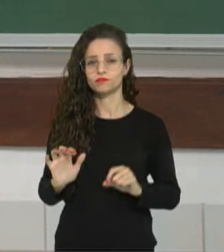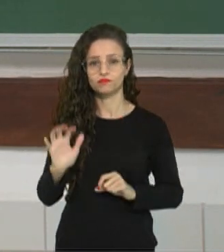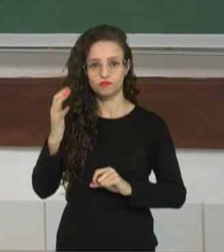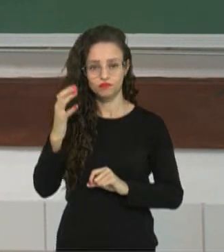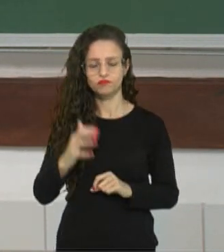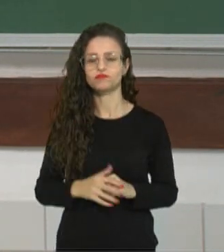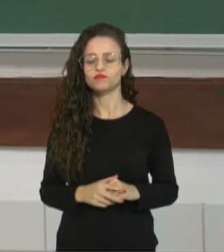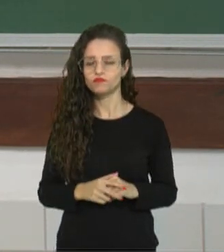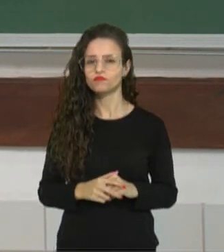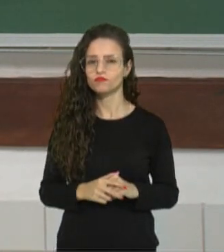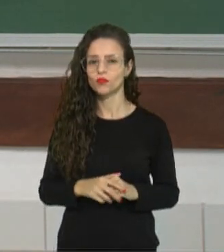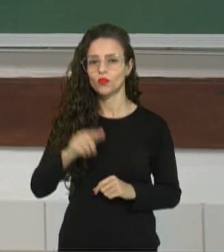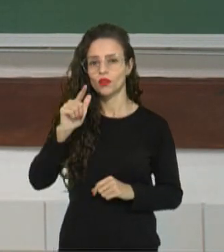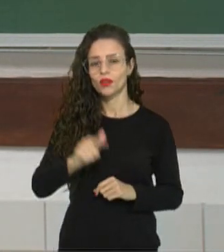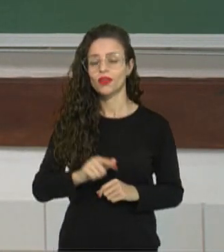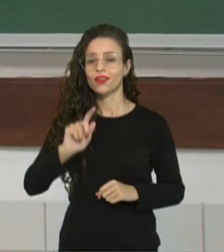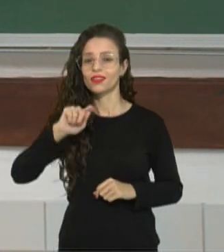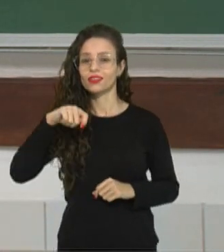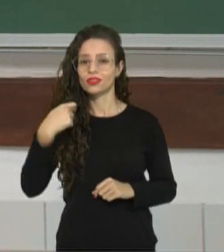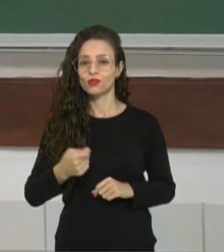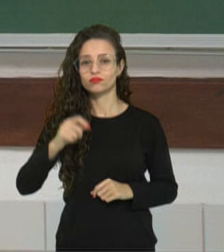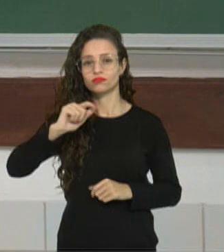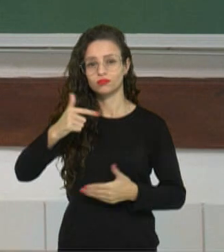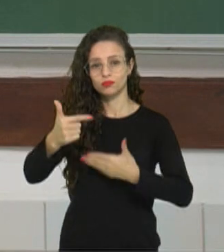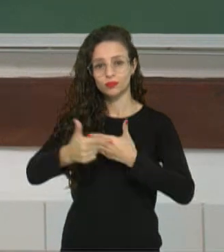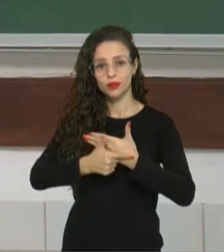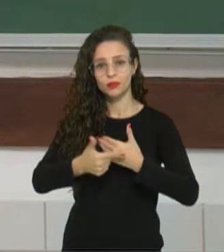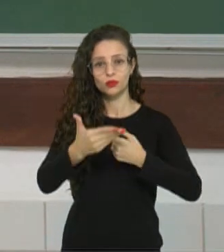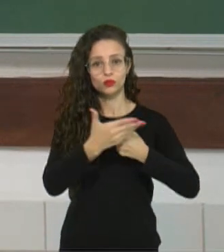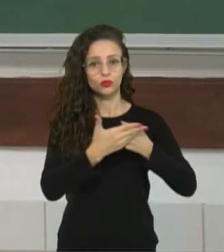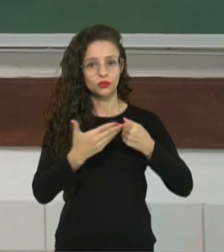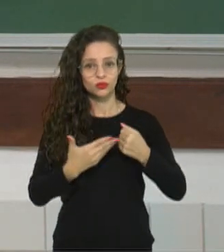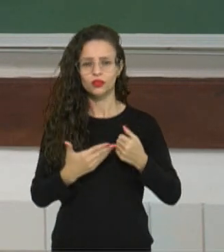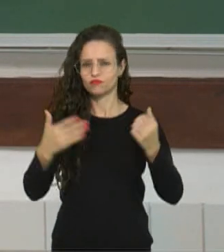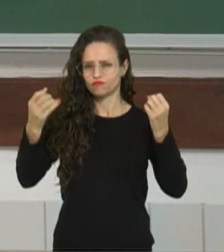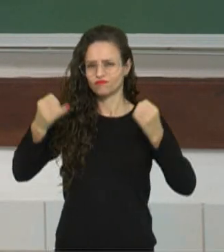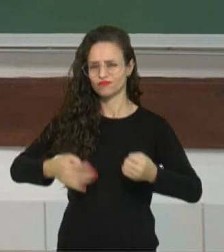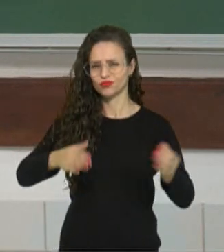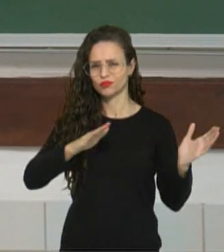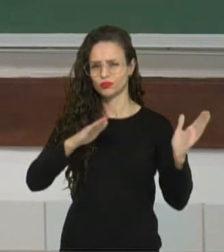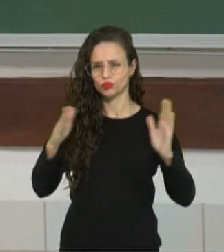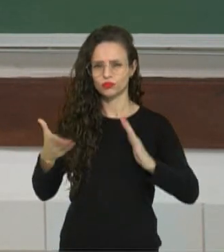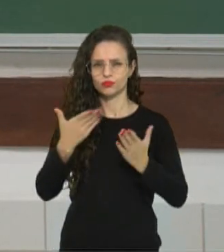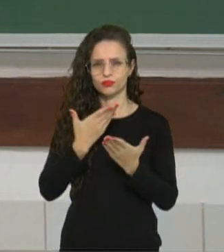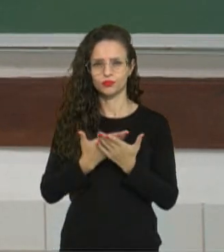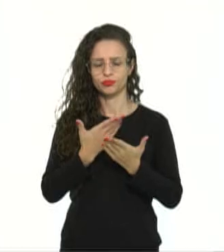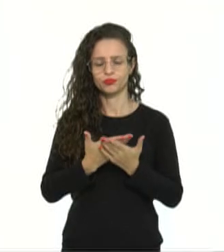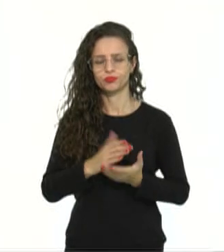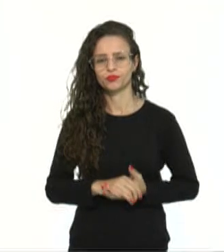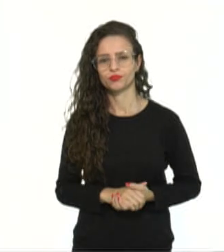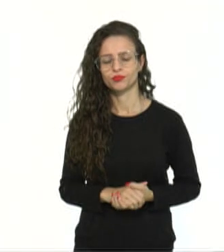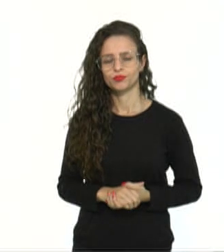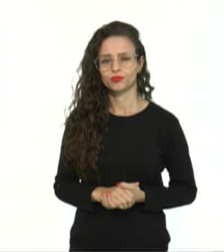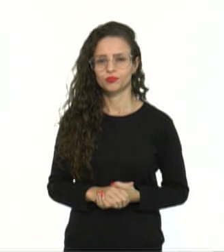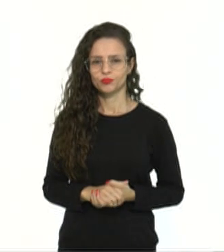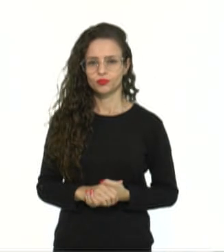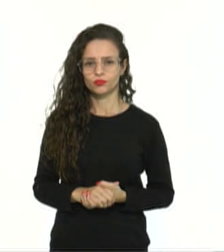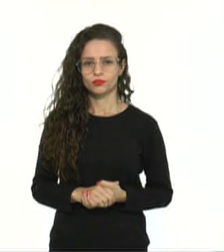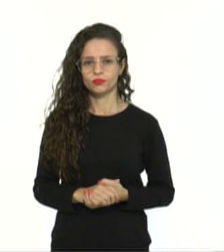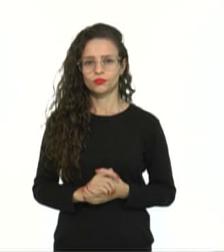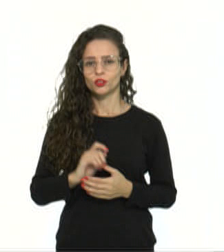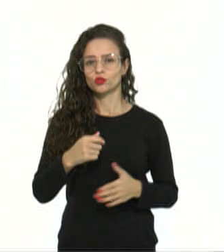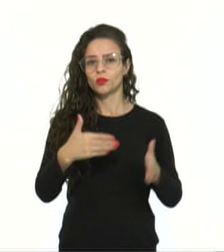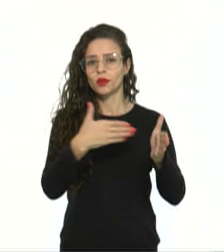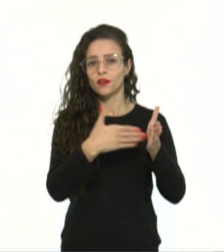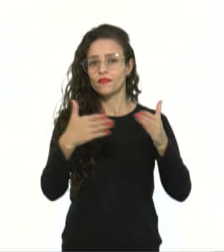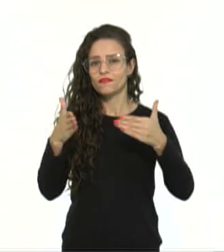Na redefinição do papel do Estado, que é um tema que a gente tem tratado ao longo das nossas aulas. Então, olha lá, as fronteiras